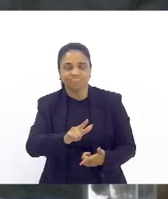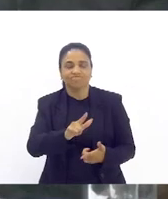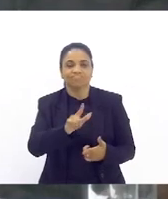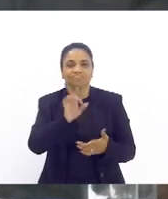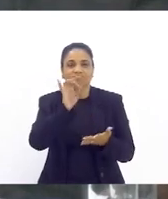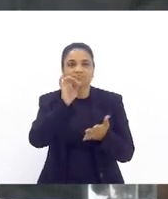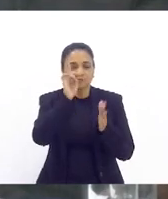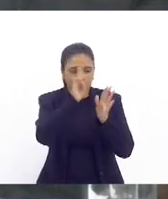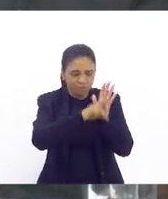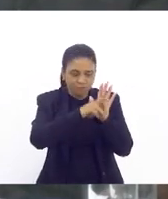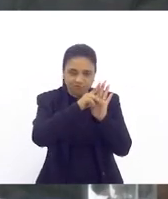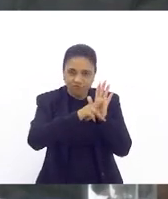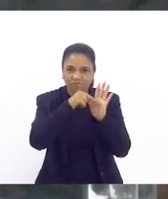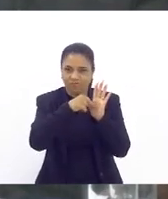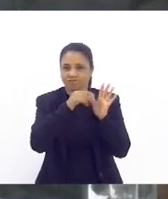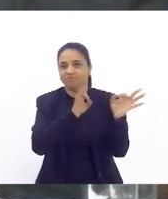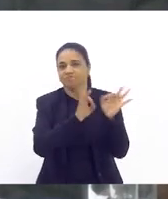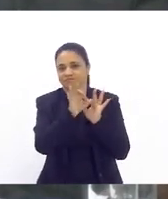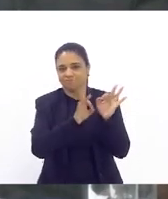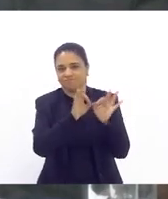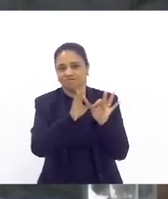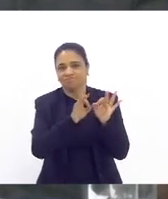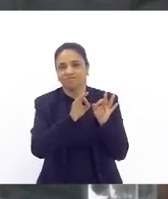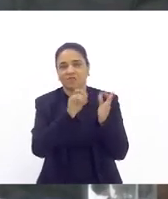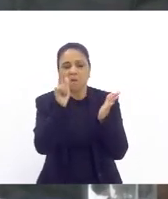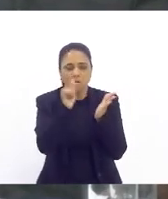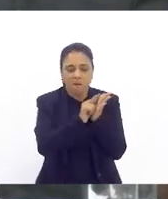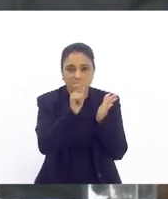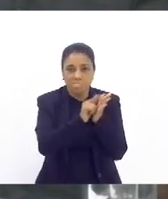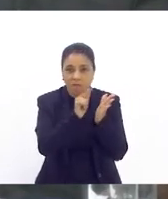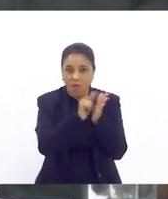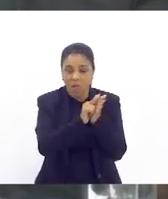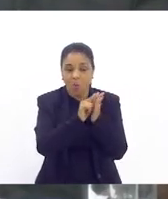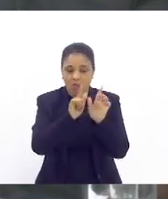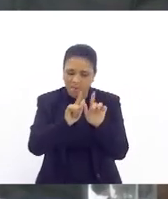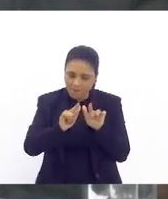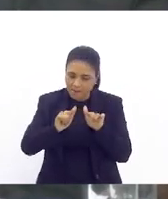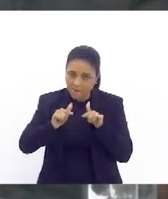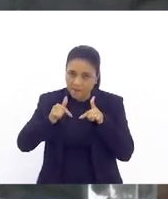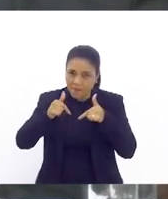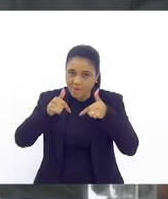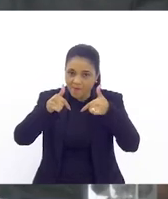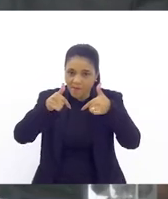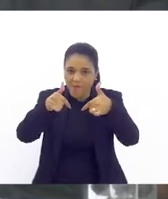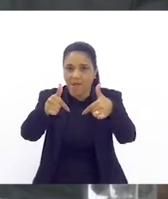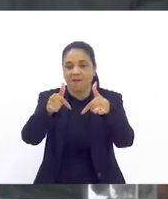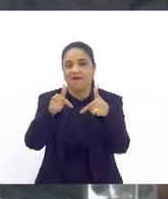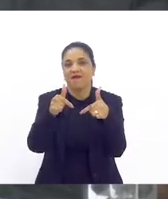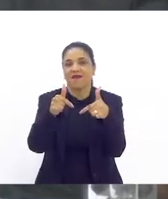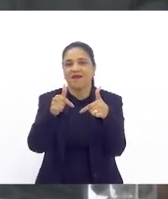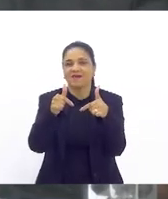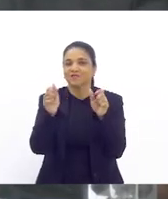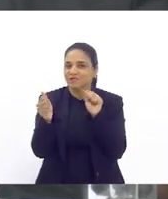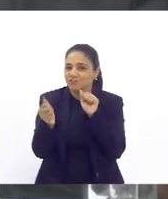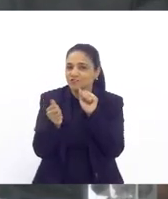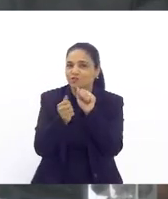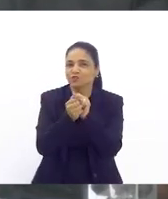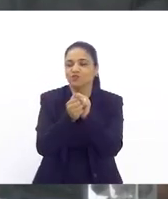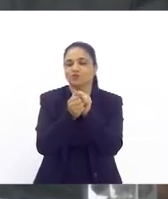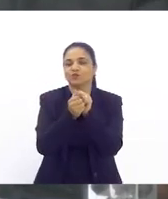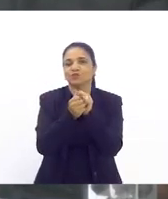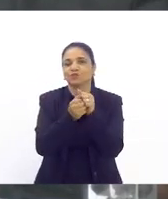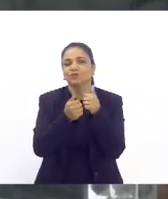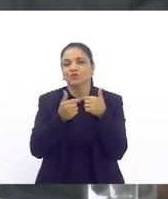que esse plano efetivamente saia do papel e possa estar junto com